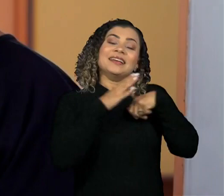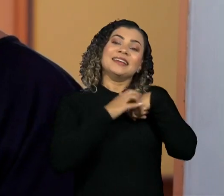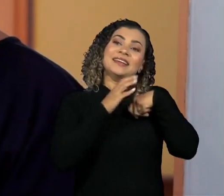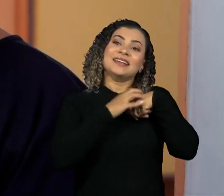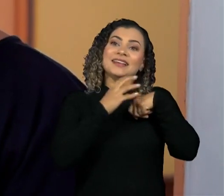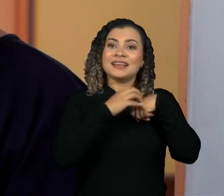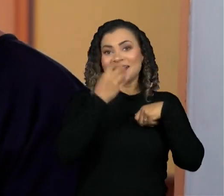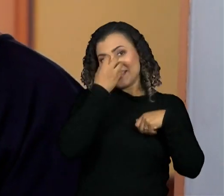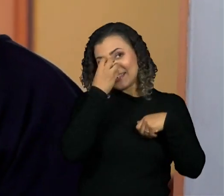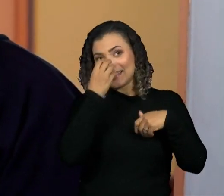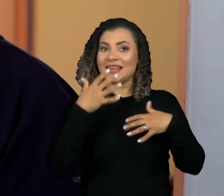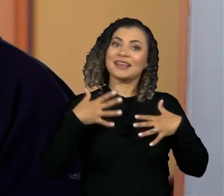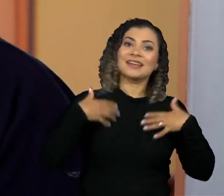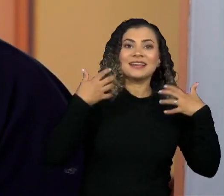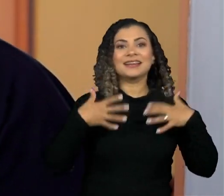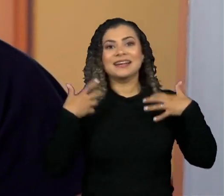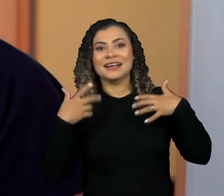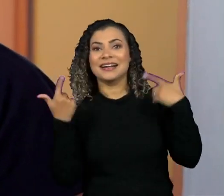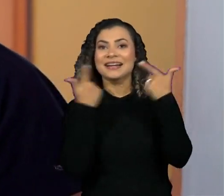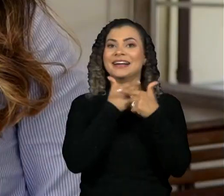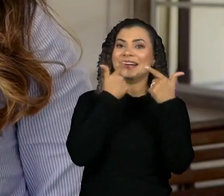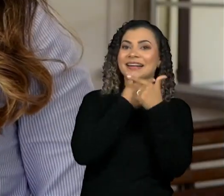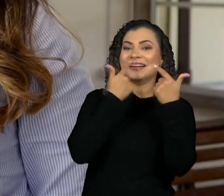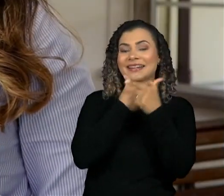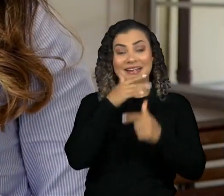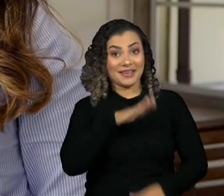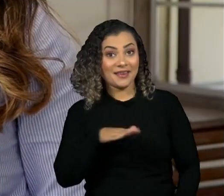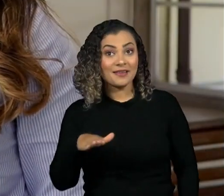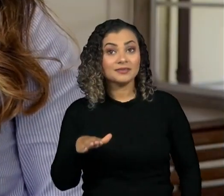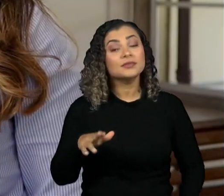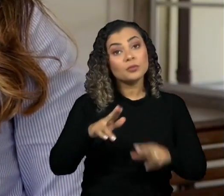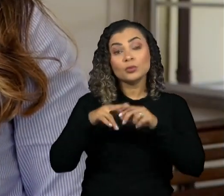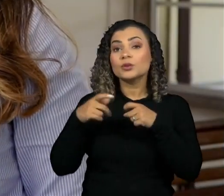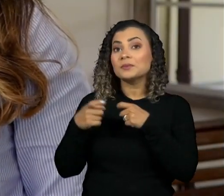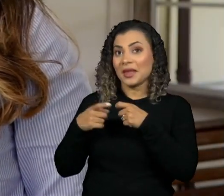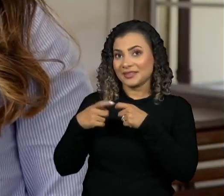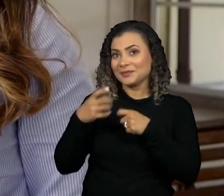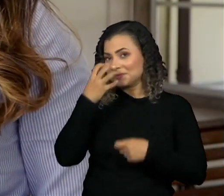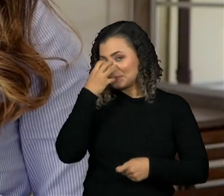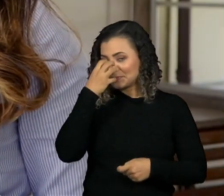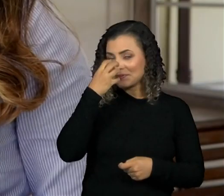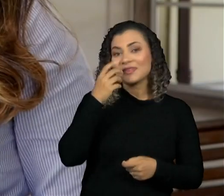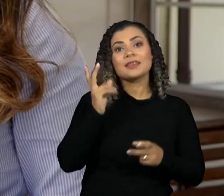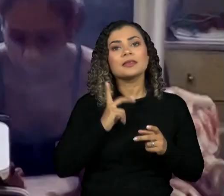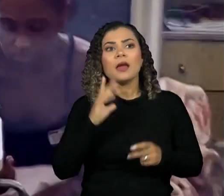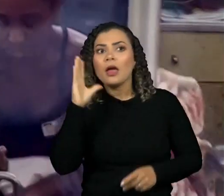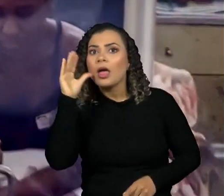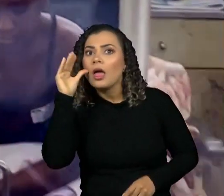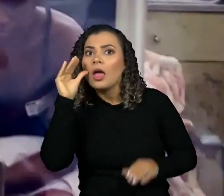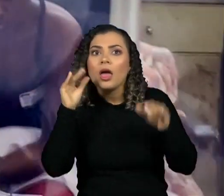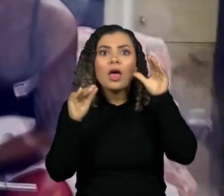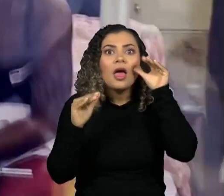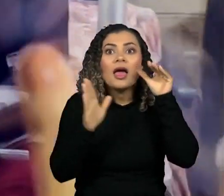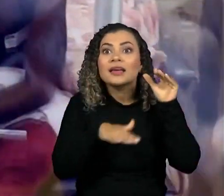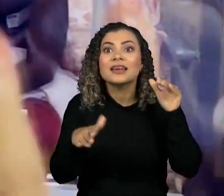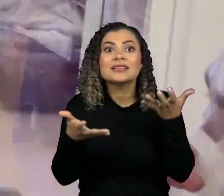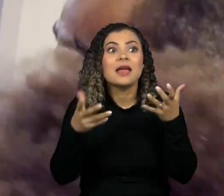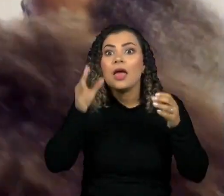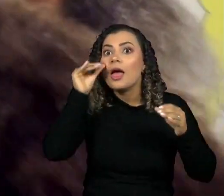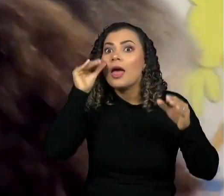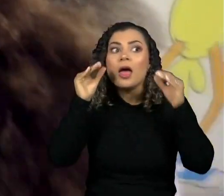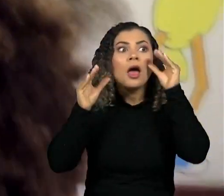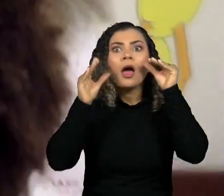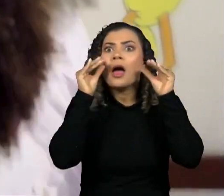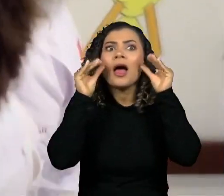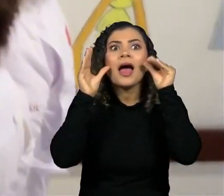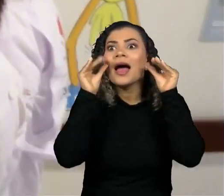também. Anima, né, alegra a criança, o dia dela. Quando os doutores chegam, gera a curiosidade, as crianças querem levantar do leito,